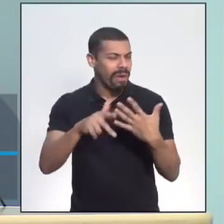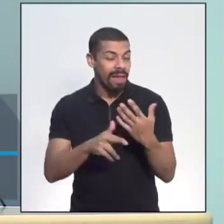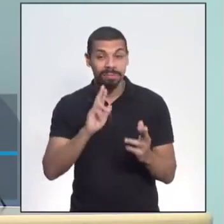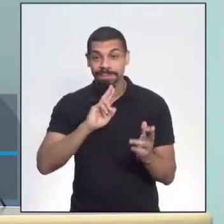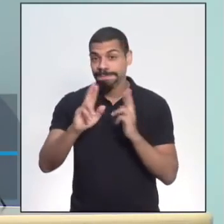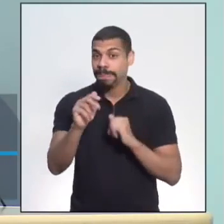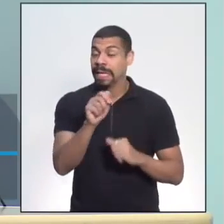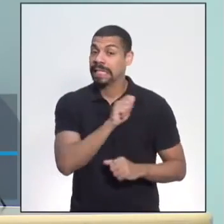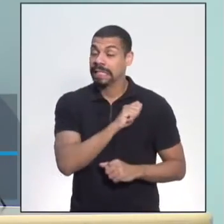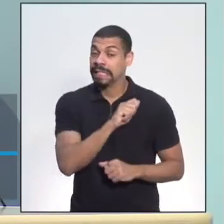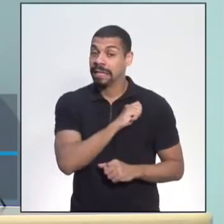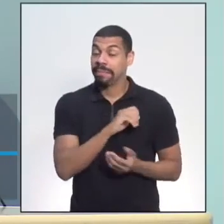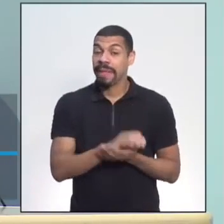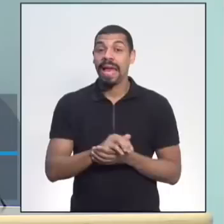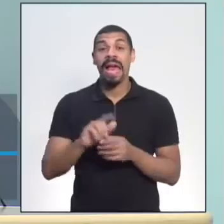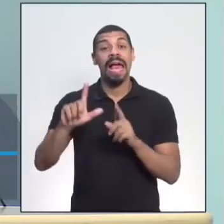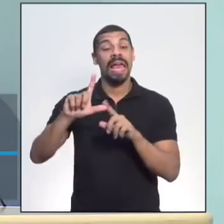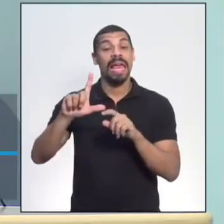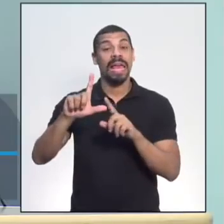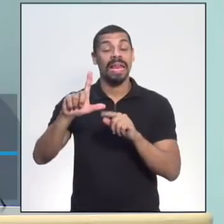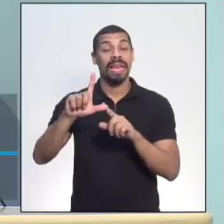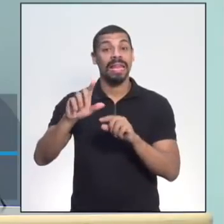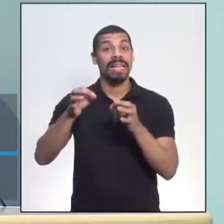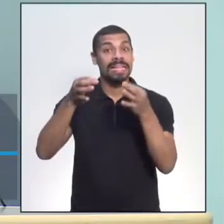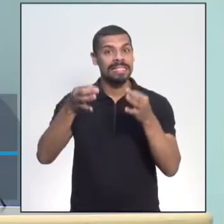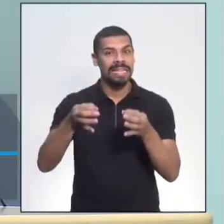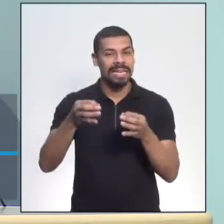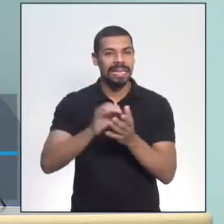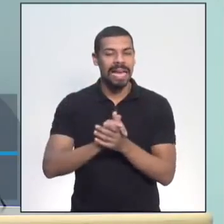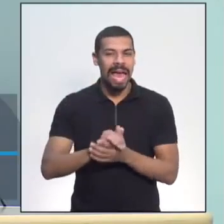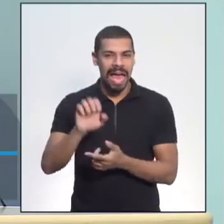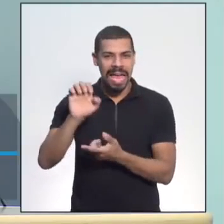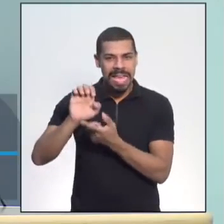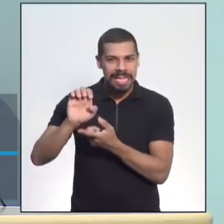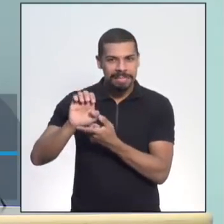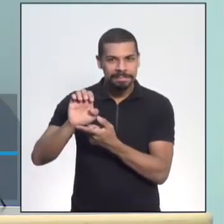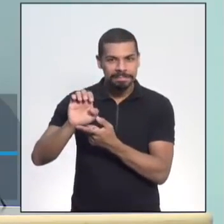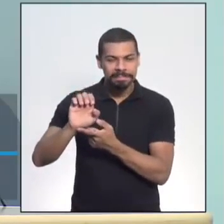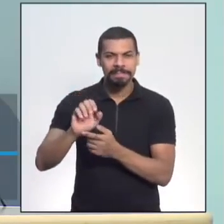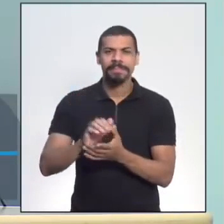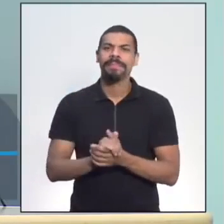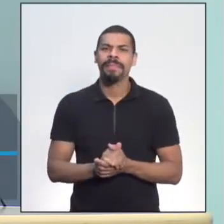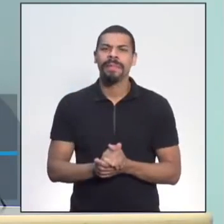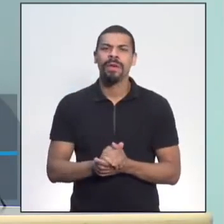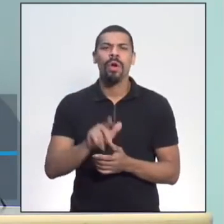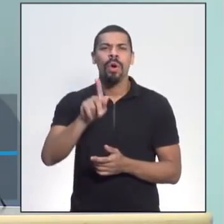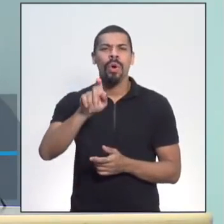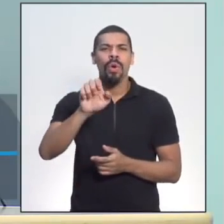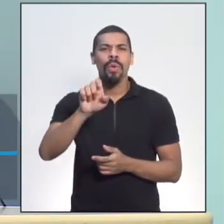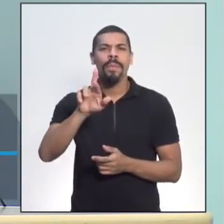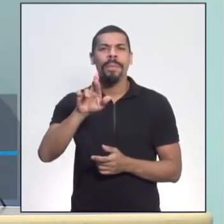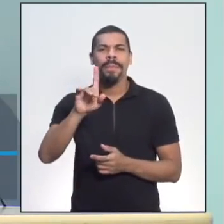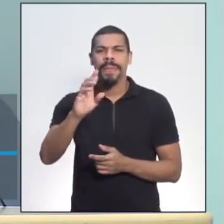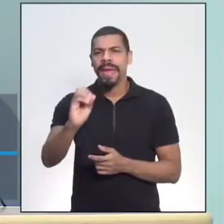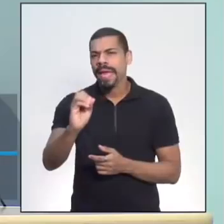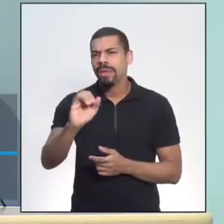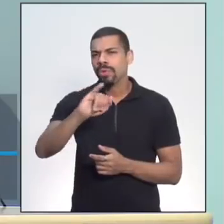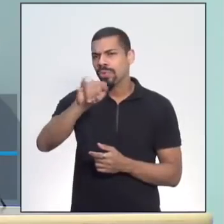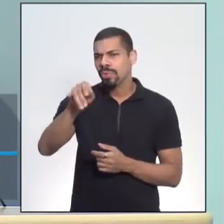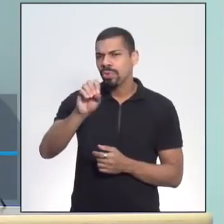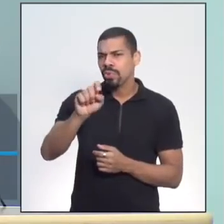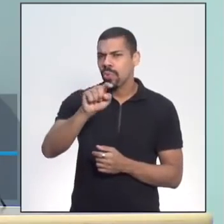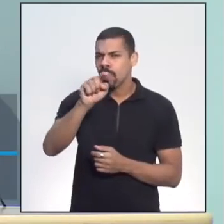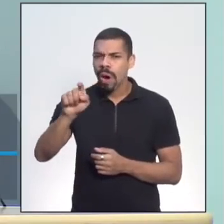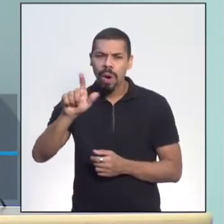muitos alunos respondendo que a alternativa correta é a E. Entre eles, o Pedro, o Ricardo, o João Gabriel,